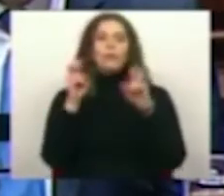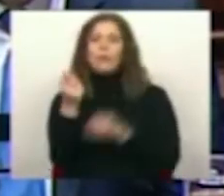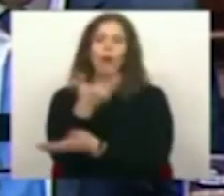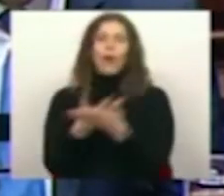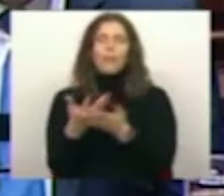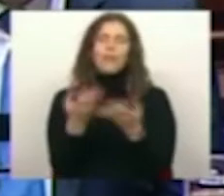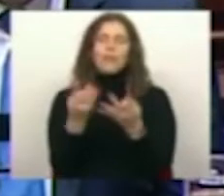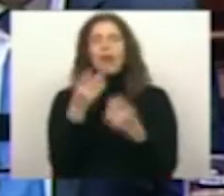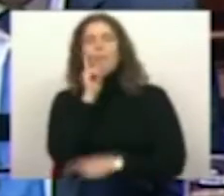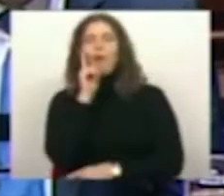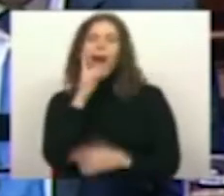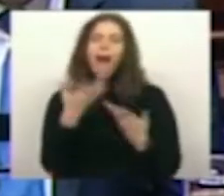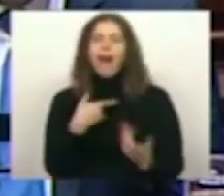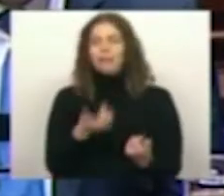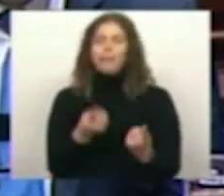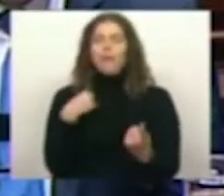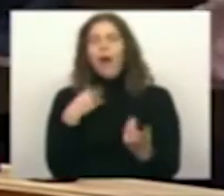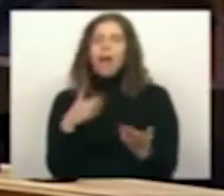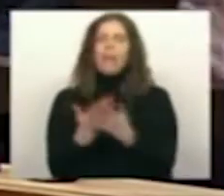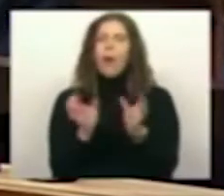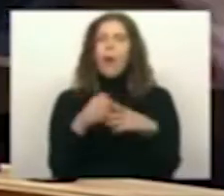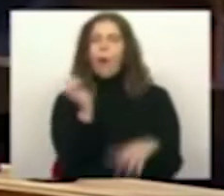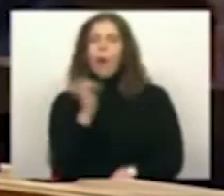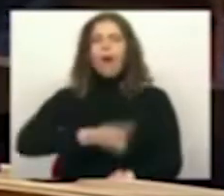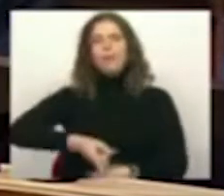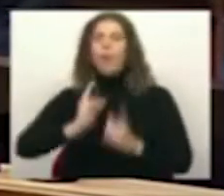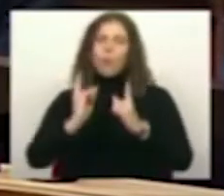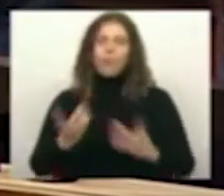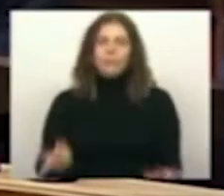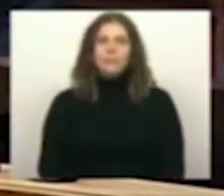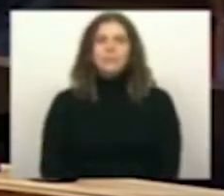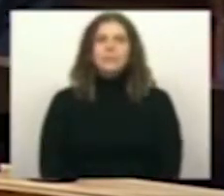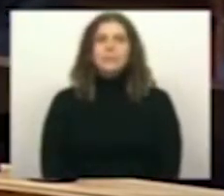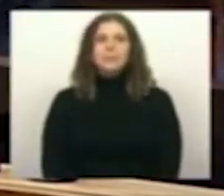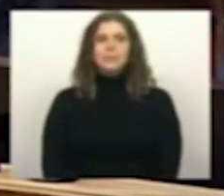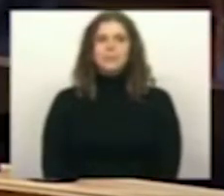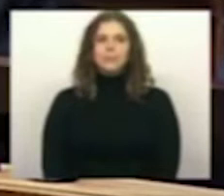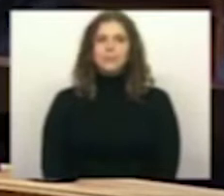economia deixou de ser um tema que preocupe a oposição.